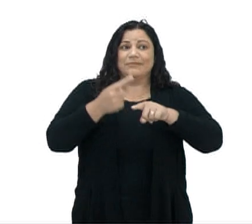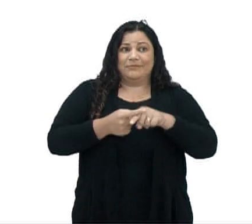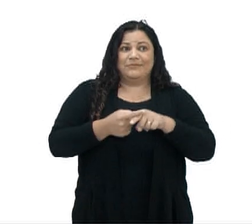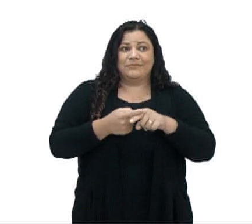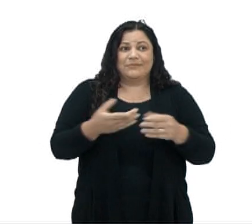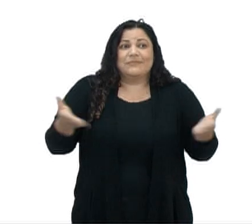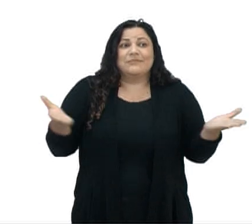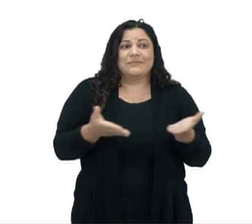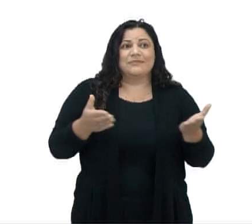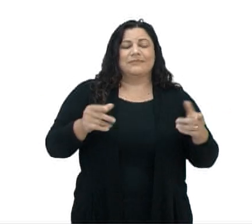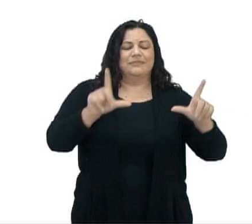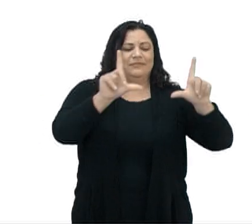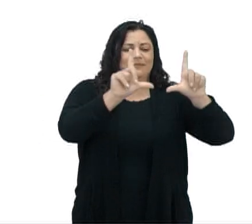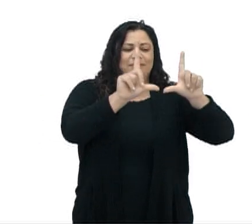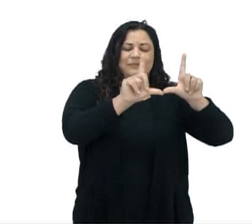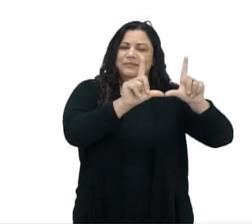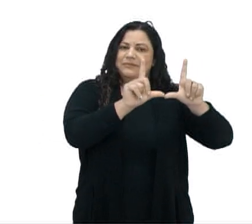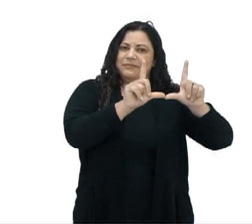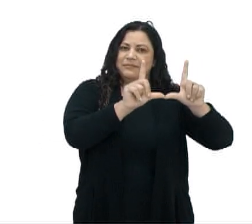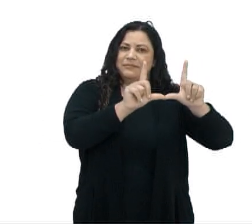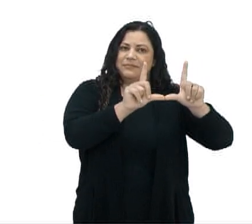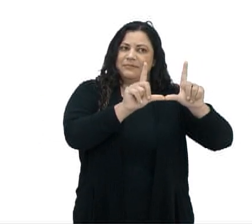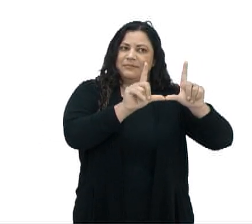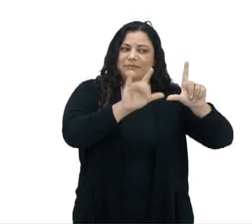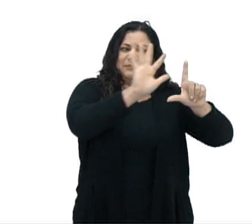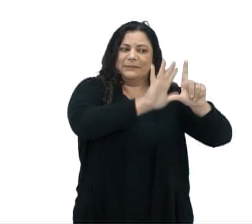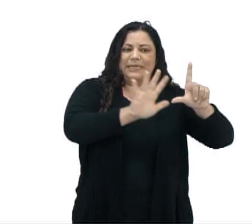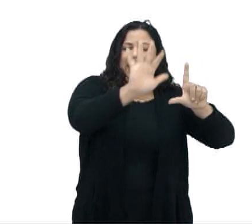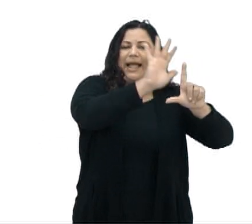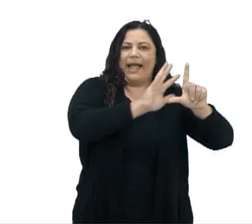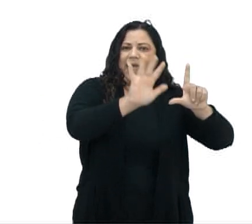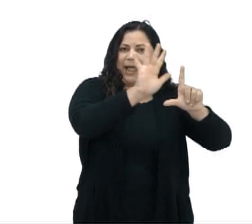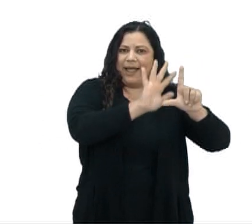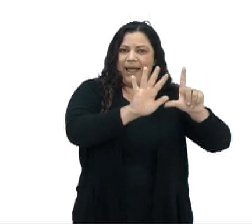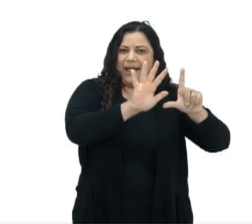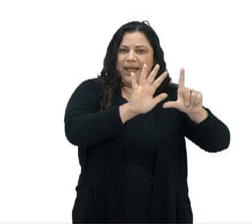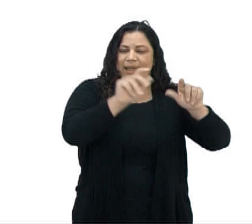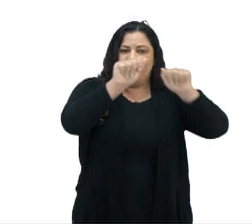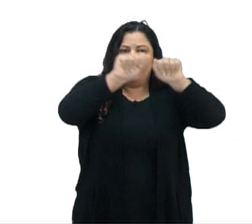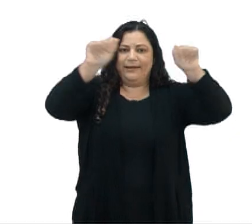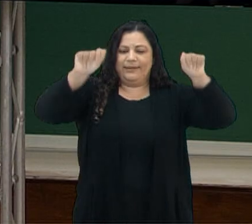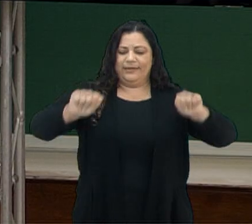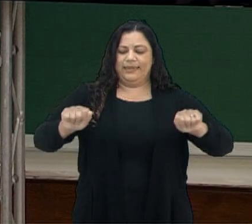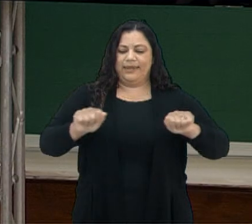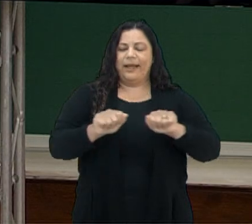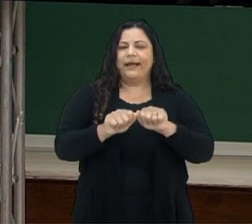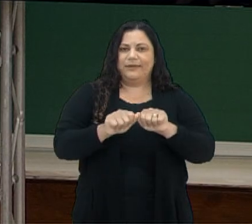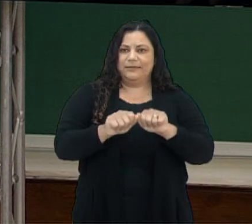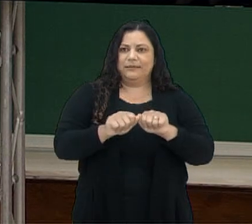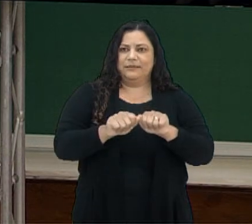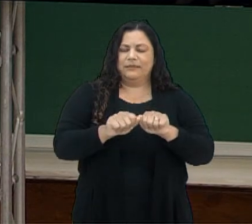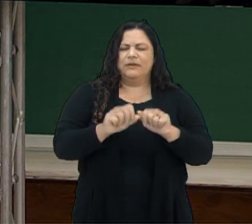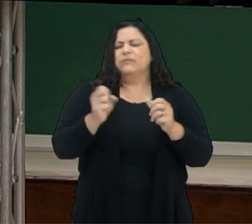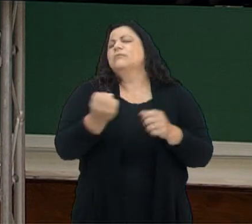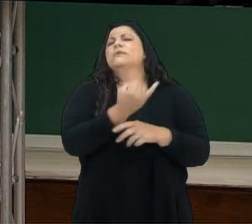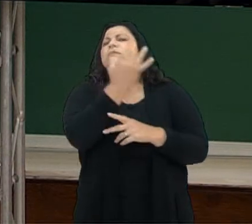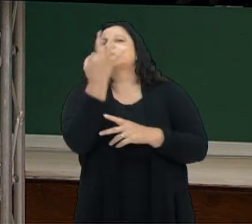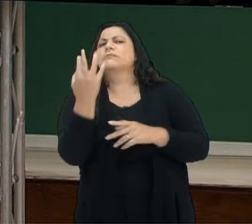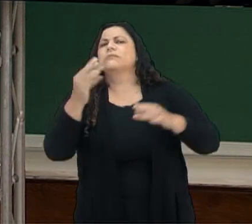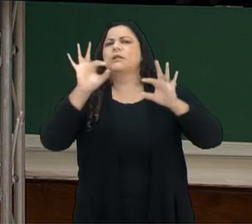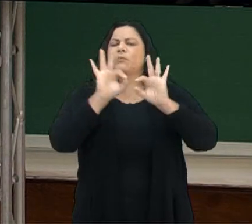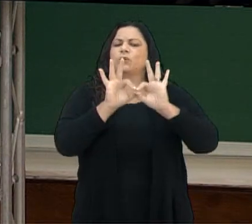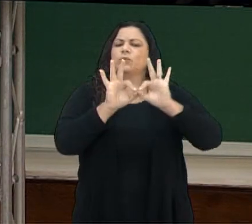gente tem o quê? Nós temos a área do quadrado e nós queremos saber o tamanho da diagonal do quadrado,